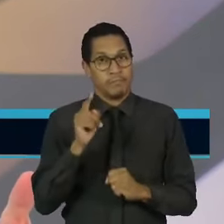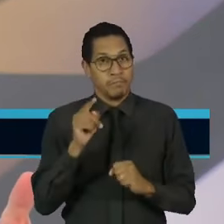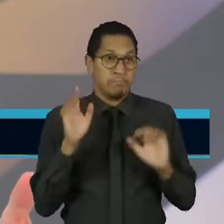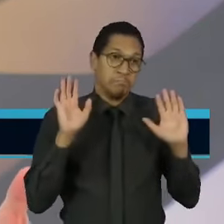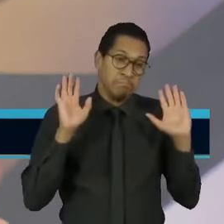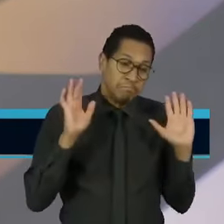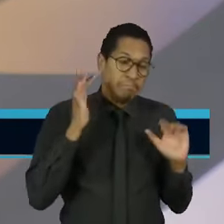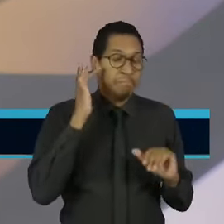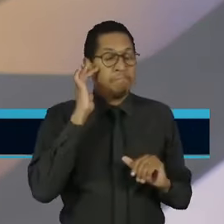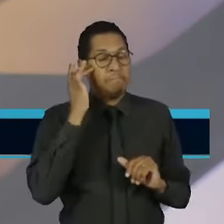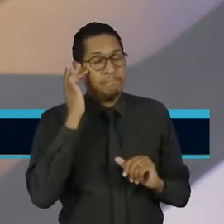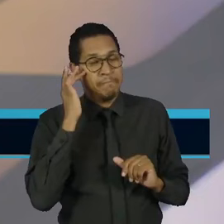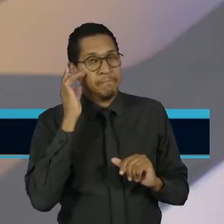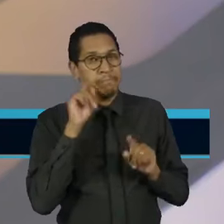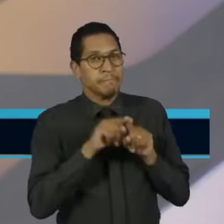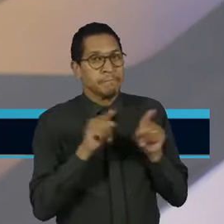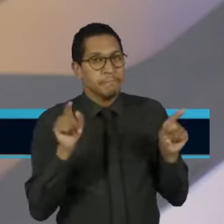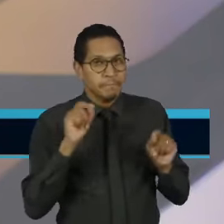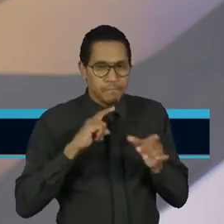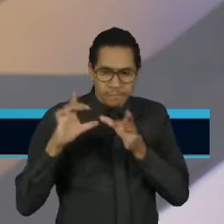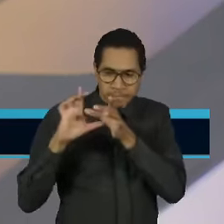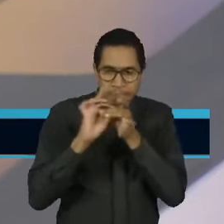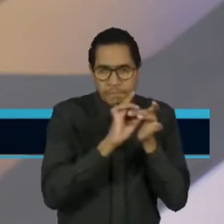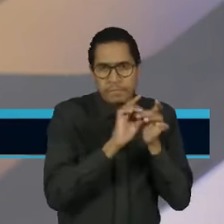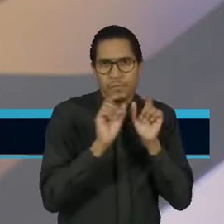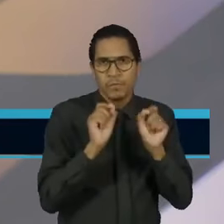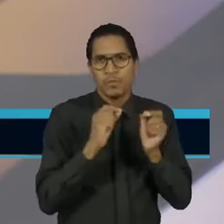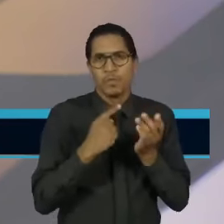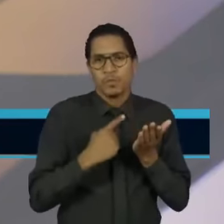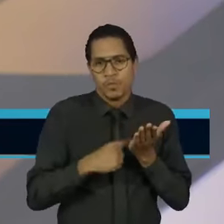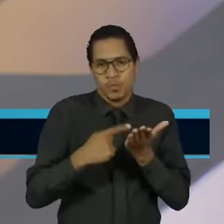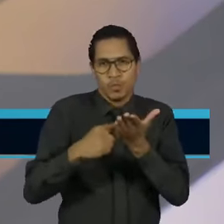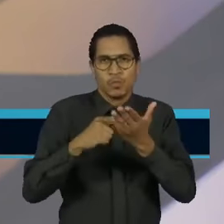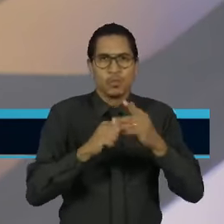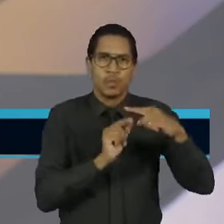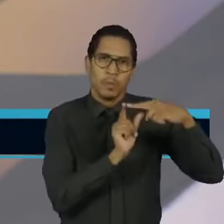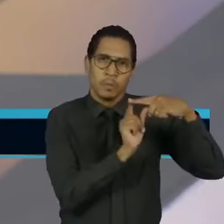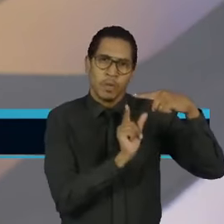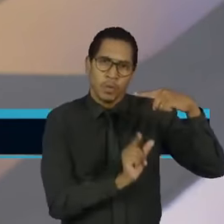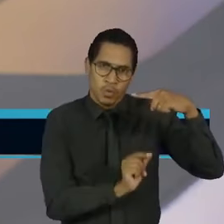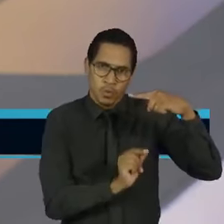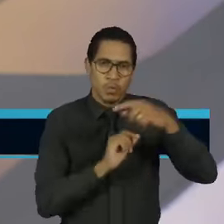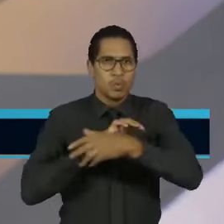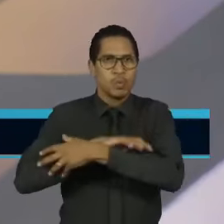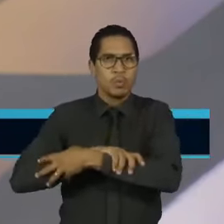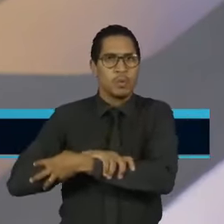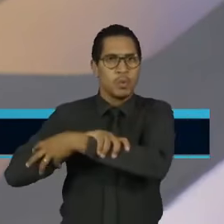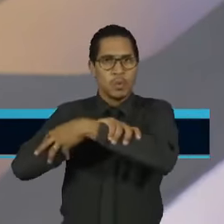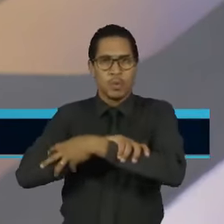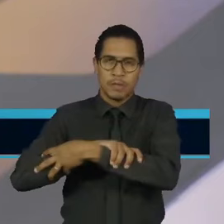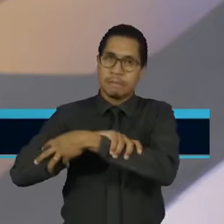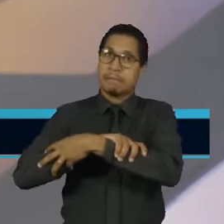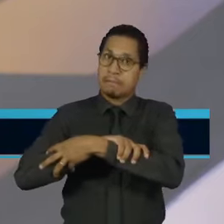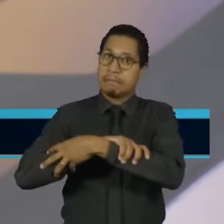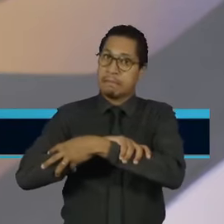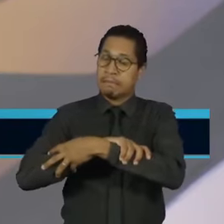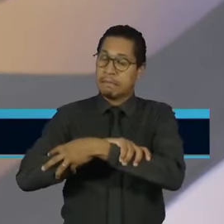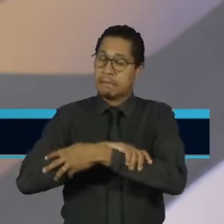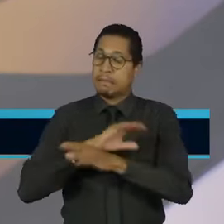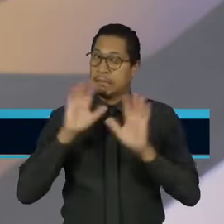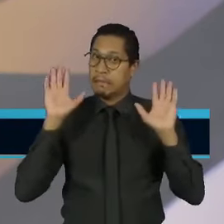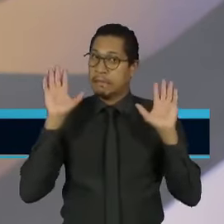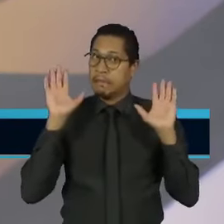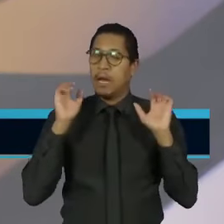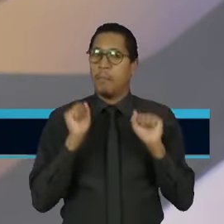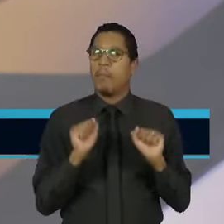precipitadas me parece que nesse contexto o acordo Mercosul e União Europeia subiu no telhado